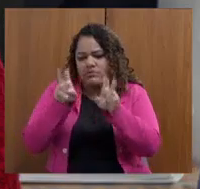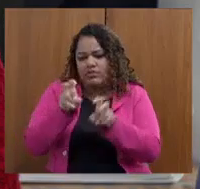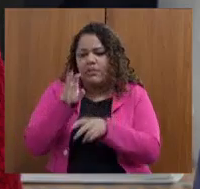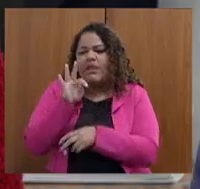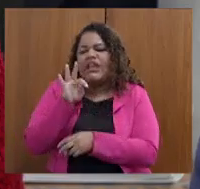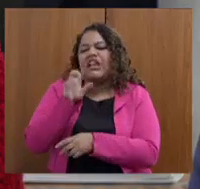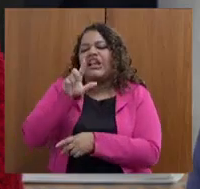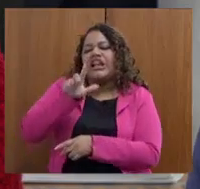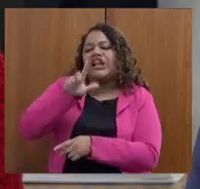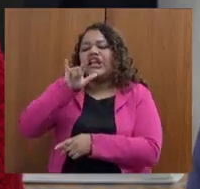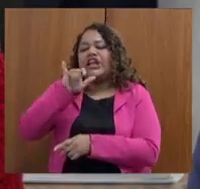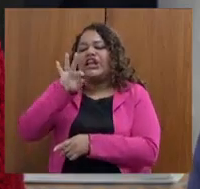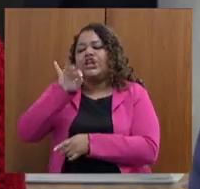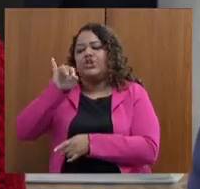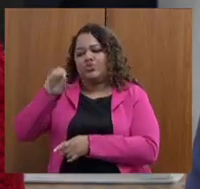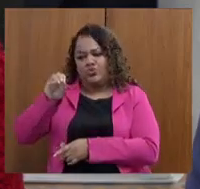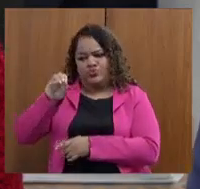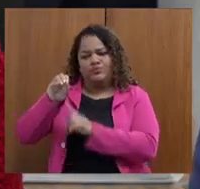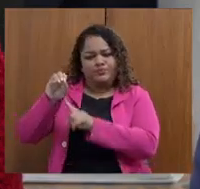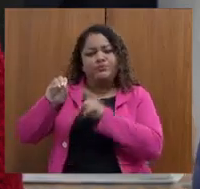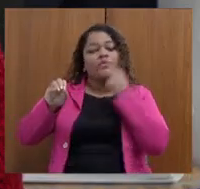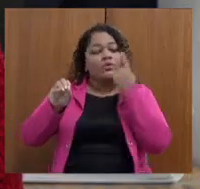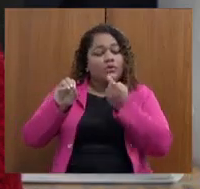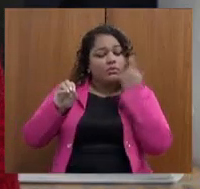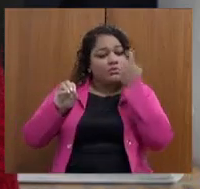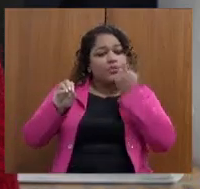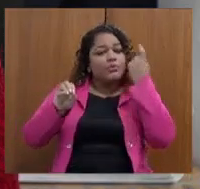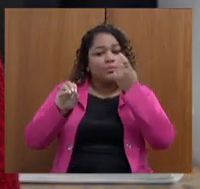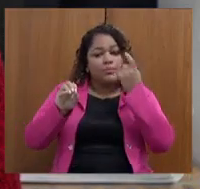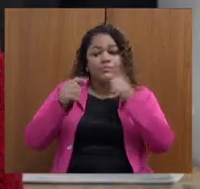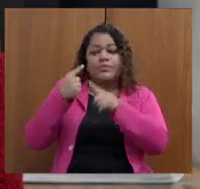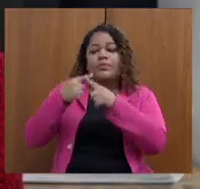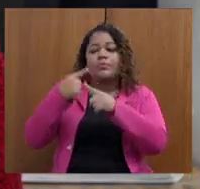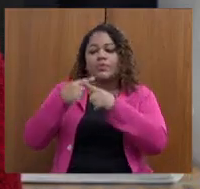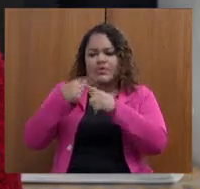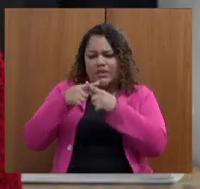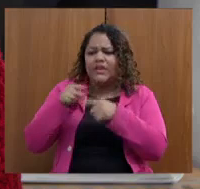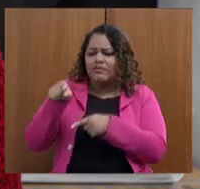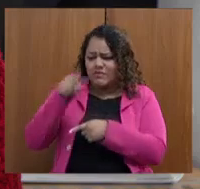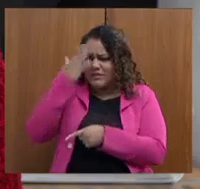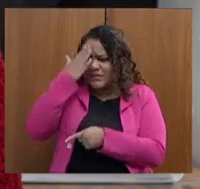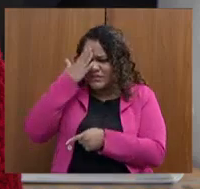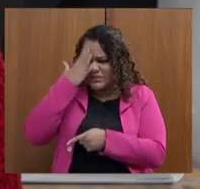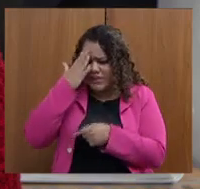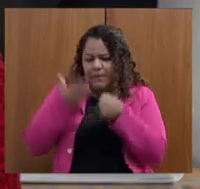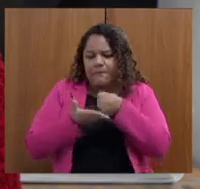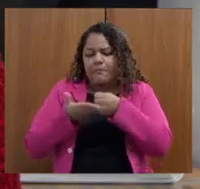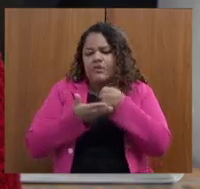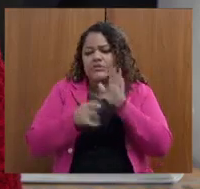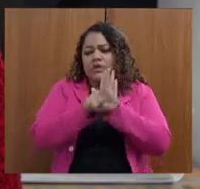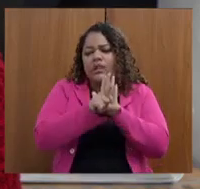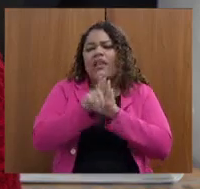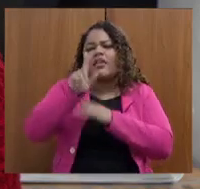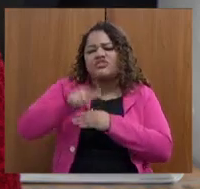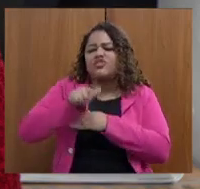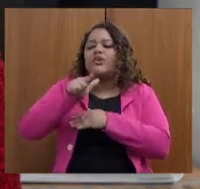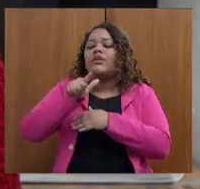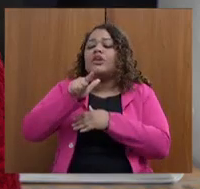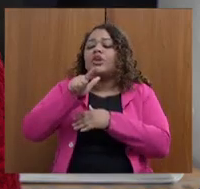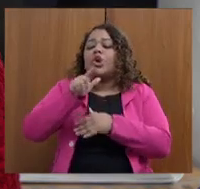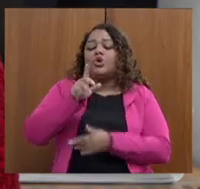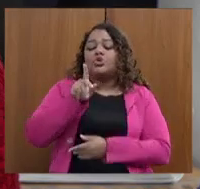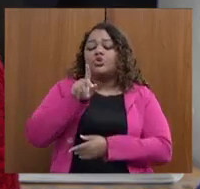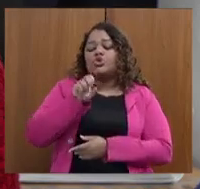a partir de um pilar da soberania só sabe um funcionamento sobre mineração sabe os combates